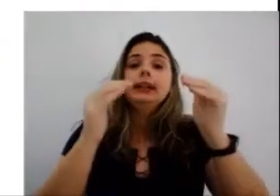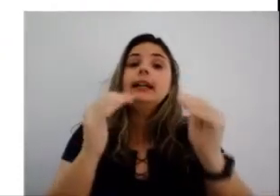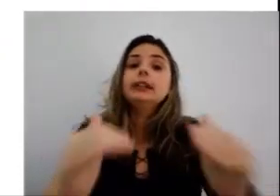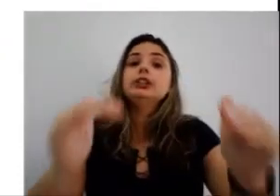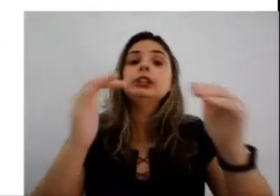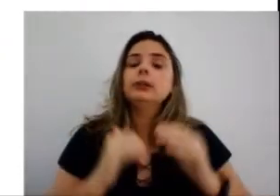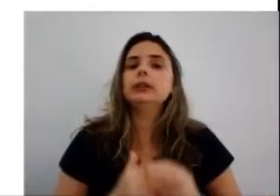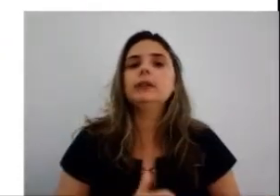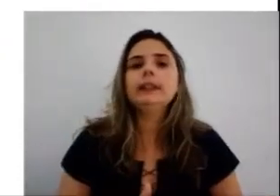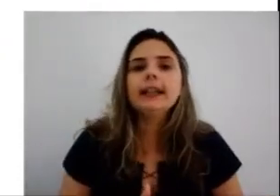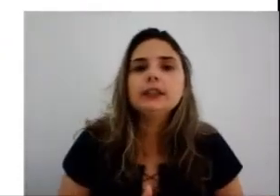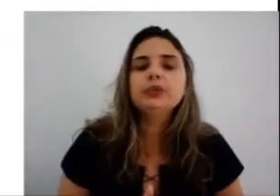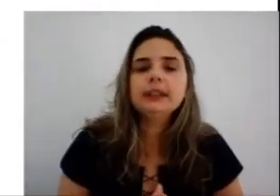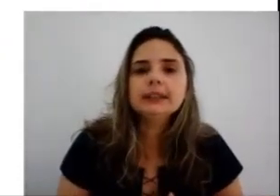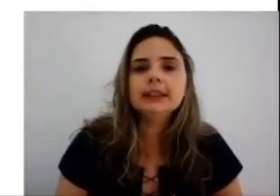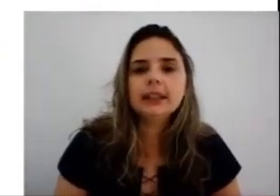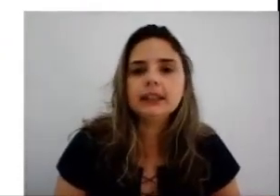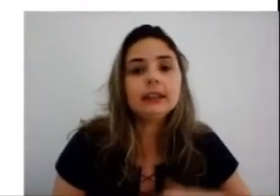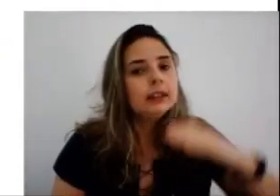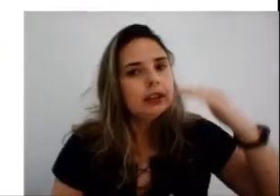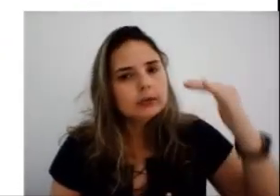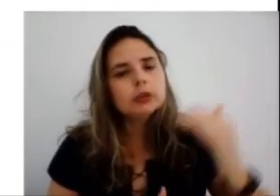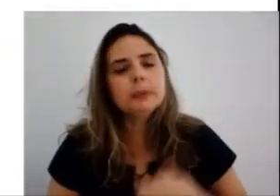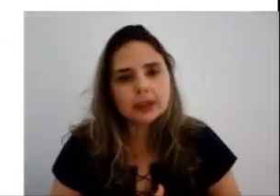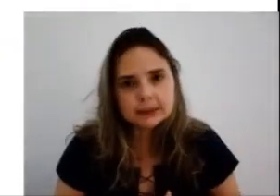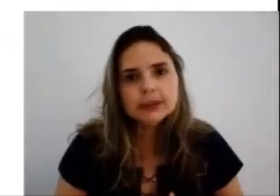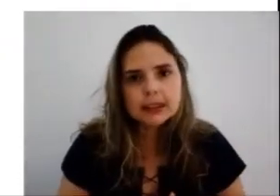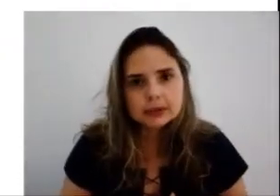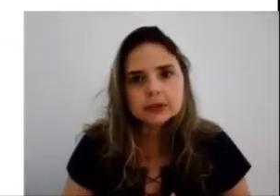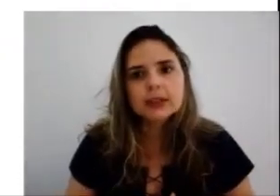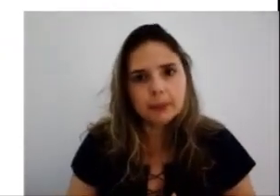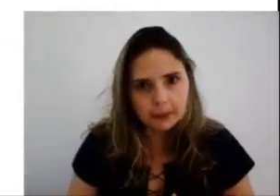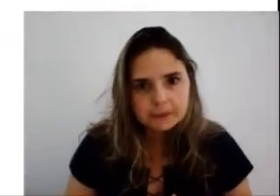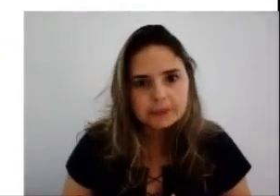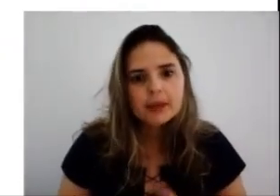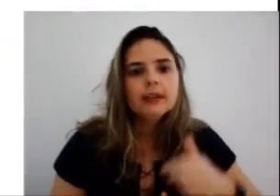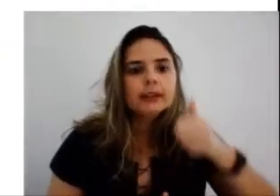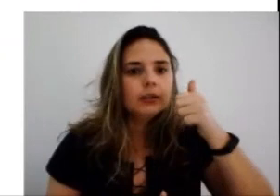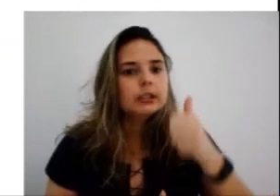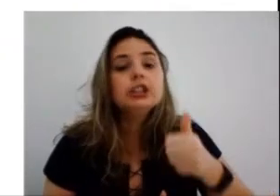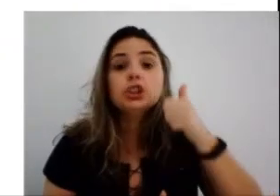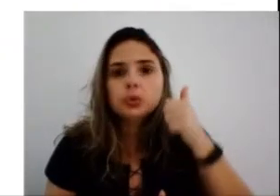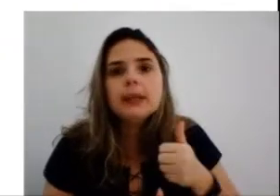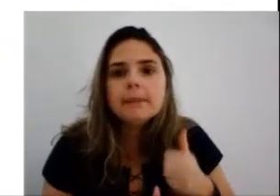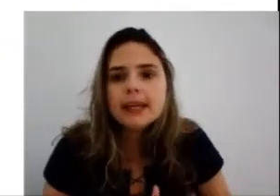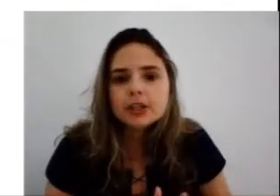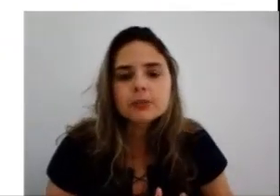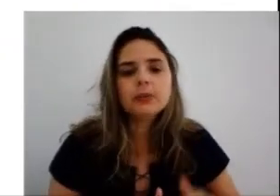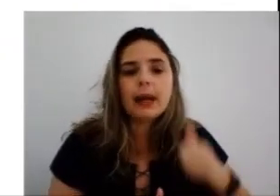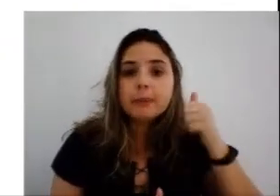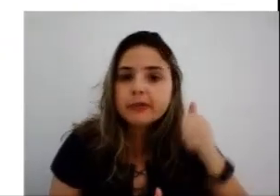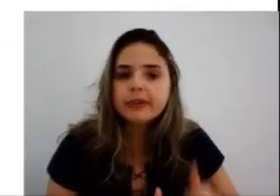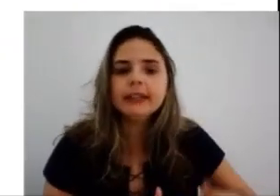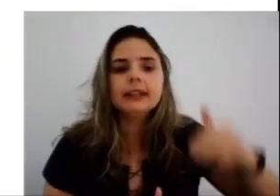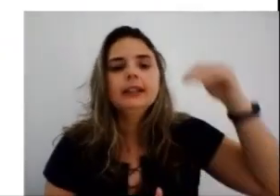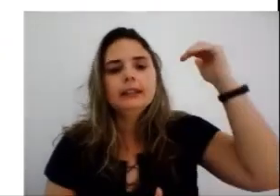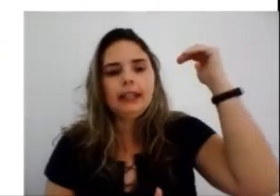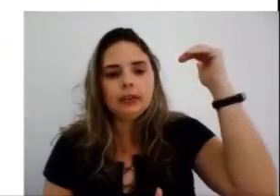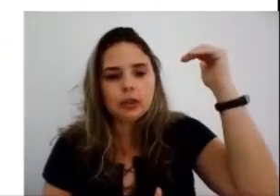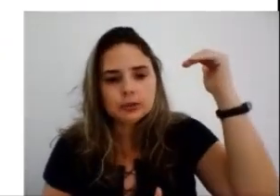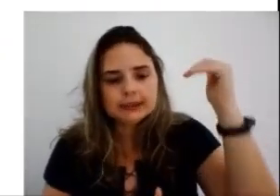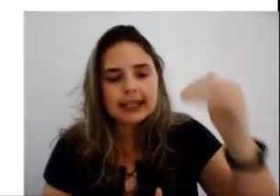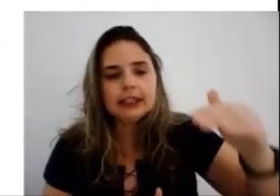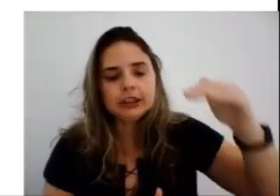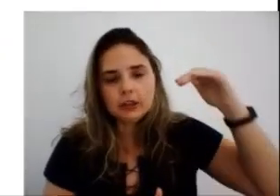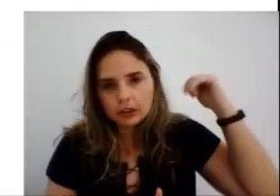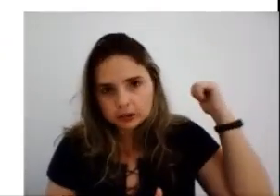concurso e garantir a sua tranquilidade financeira aí nos próximos anos, tá bom? Então, gente, estuda mesmo, aproveita. Tem aí